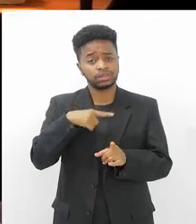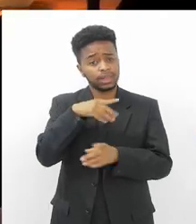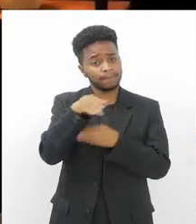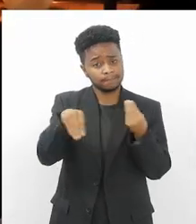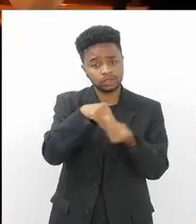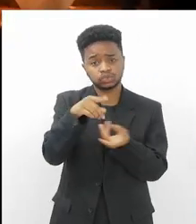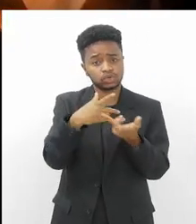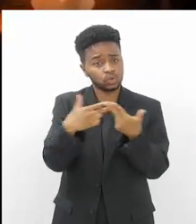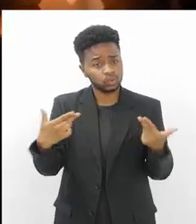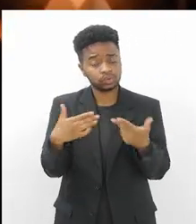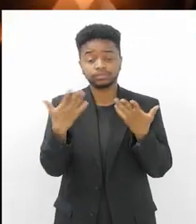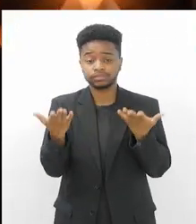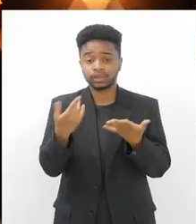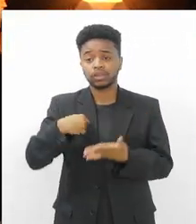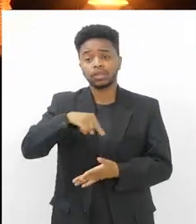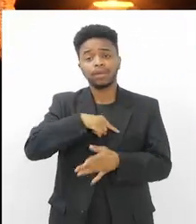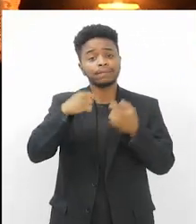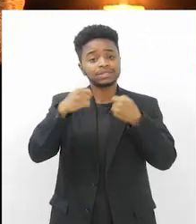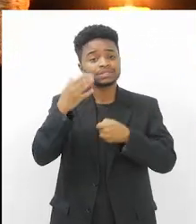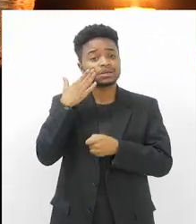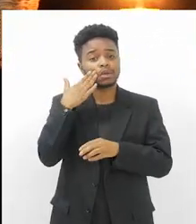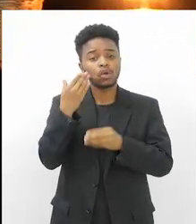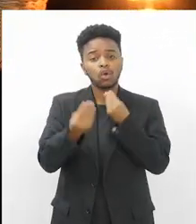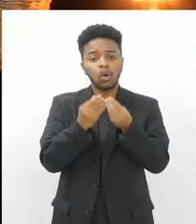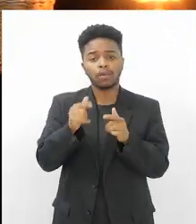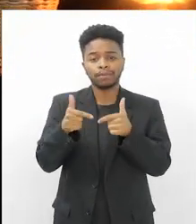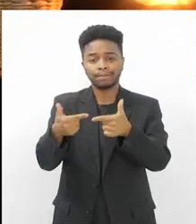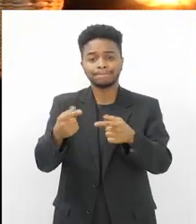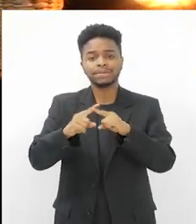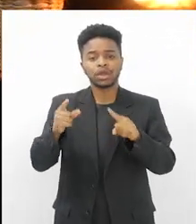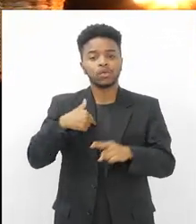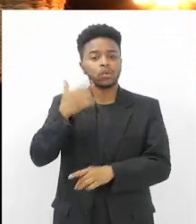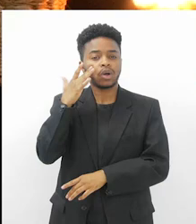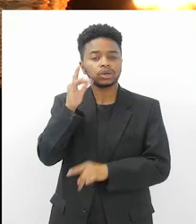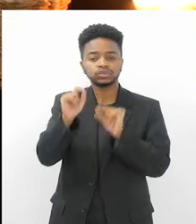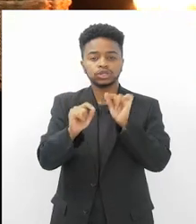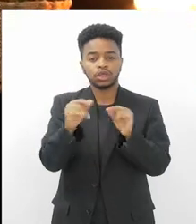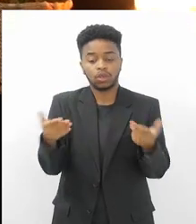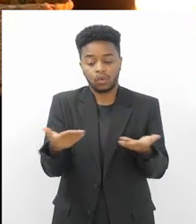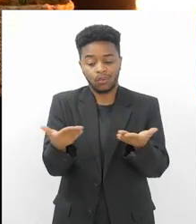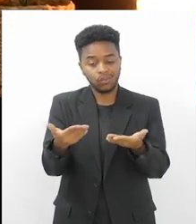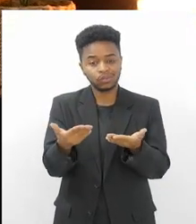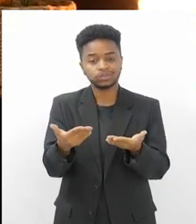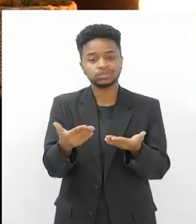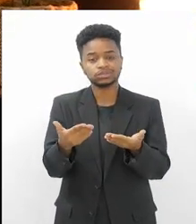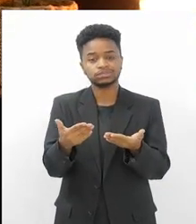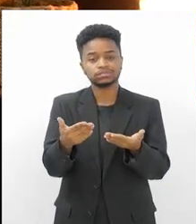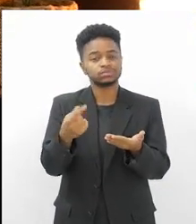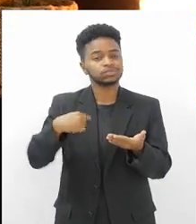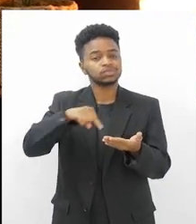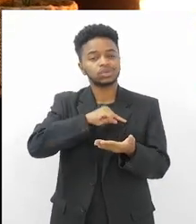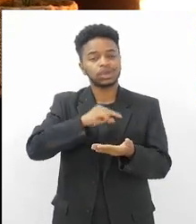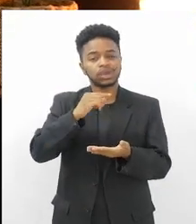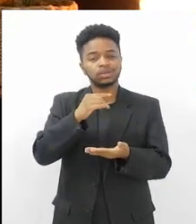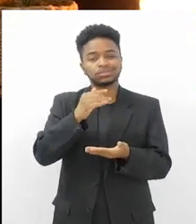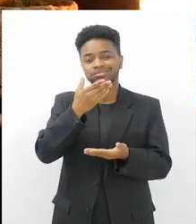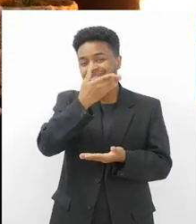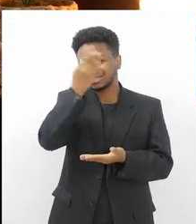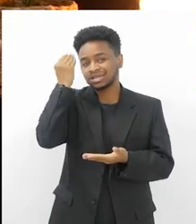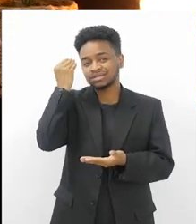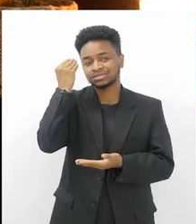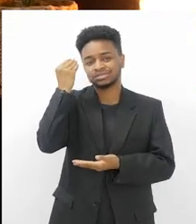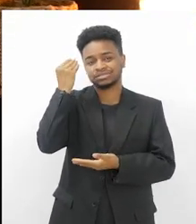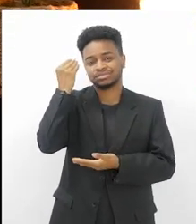cinza, entende? E a gente tem que saber levar. O que eu tô achando, o que eu acho hoje é que a gente